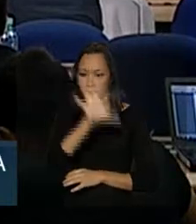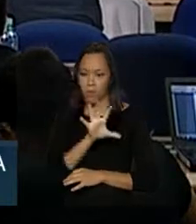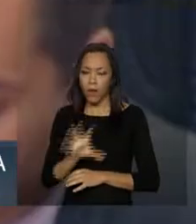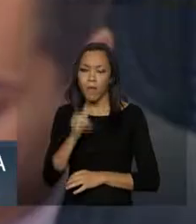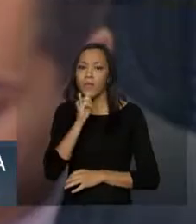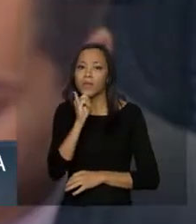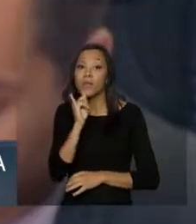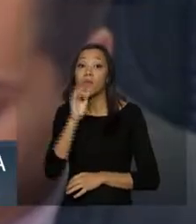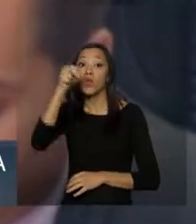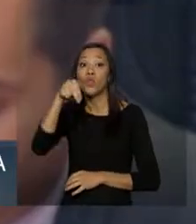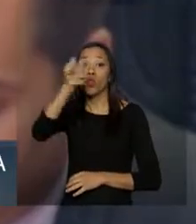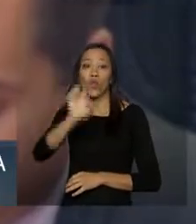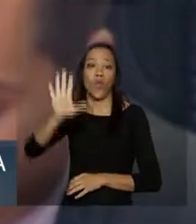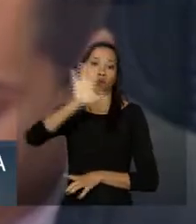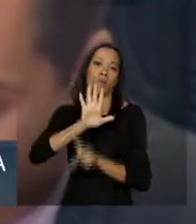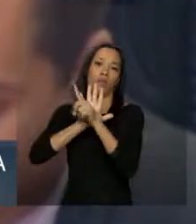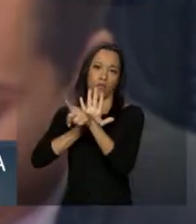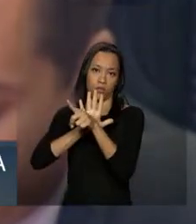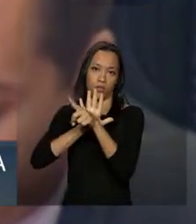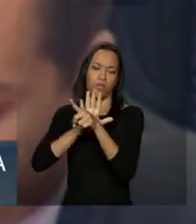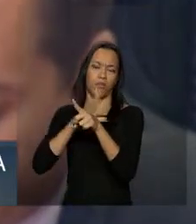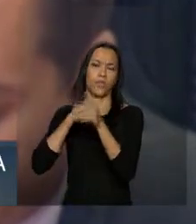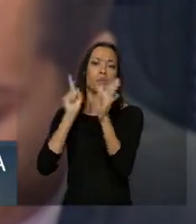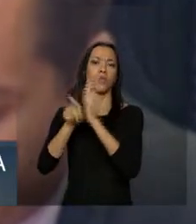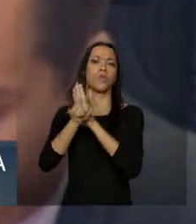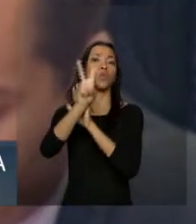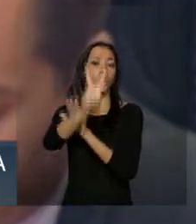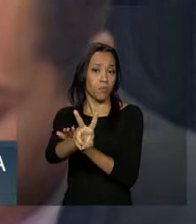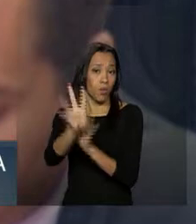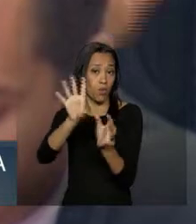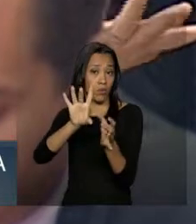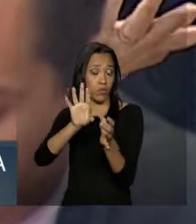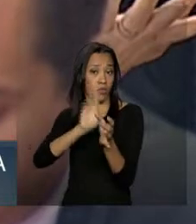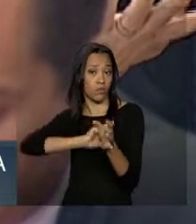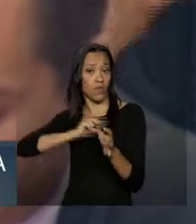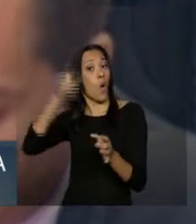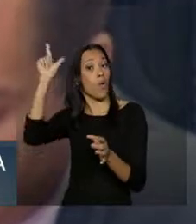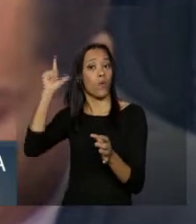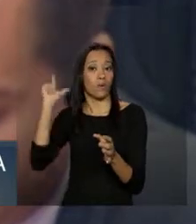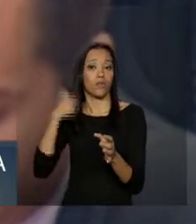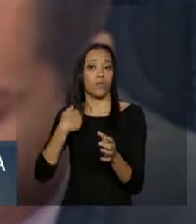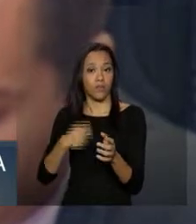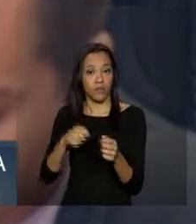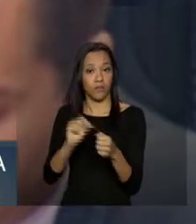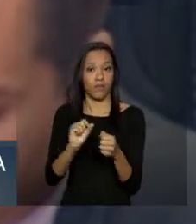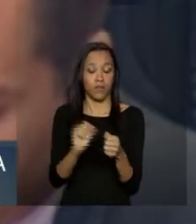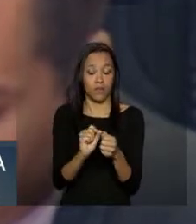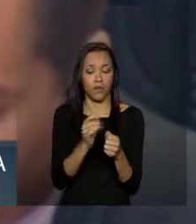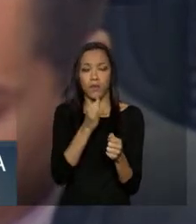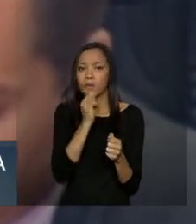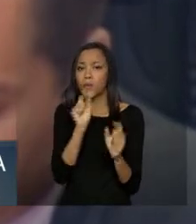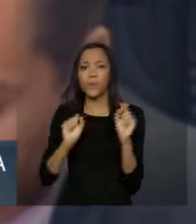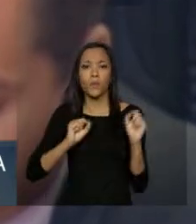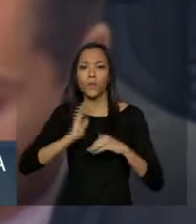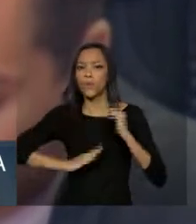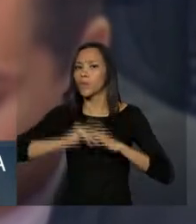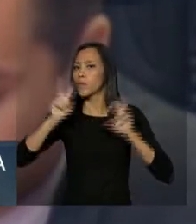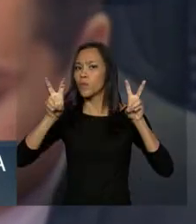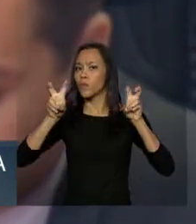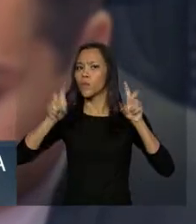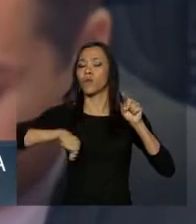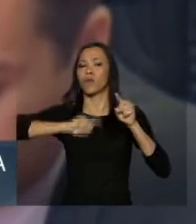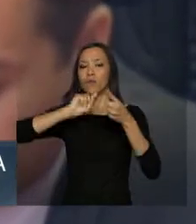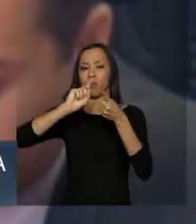na região Nordeste. Mas eu tenho duas perguntas fora do contexto, mas que eu preciso fazê-las, que é sobre uma sobre